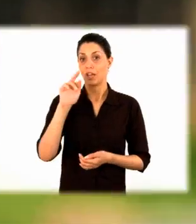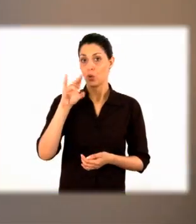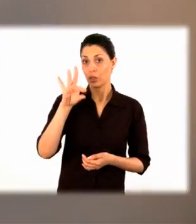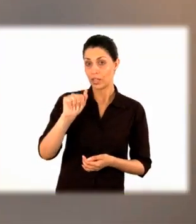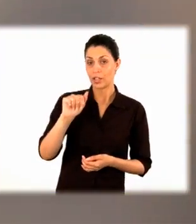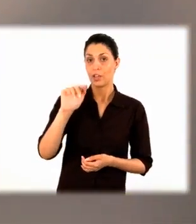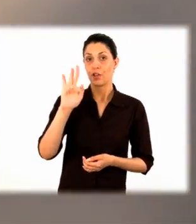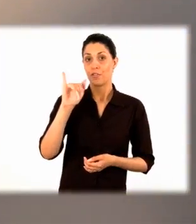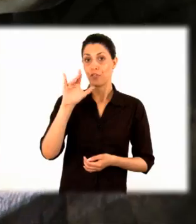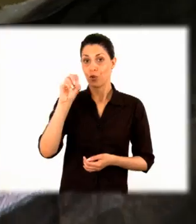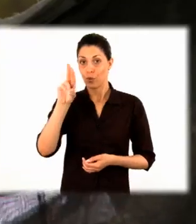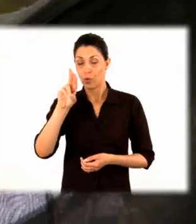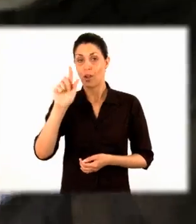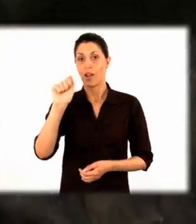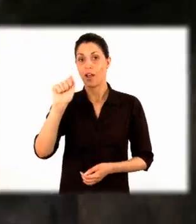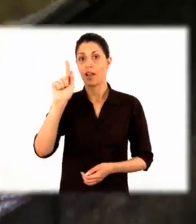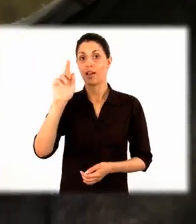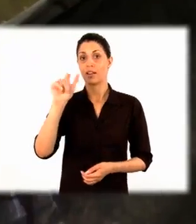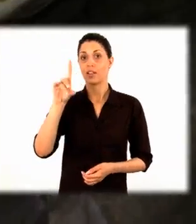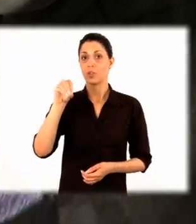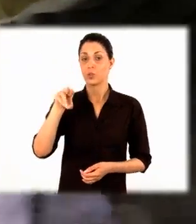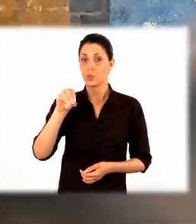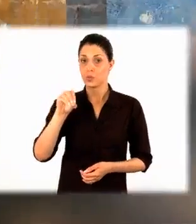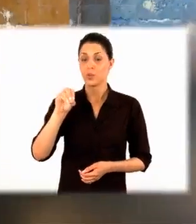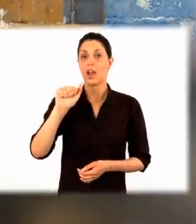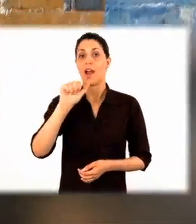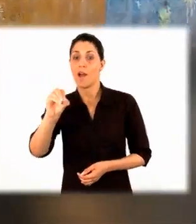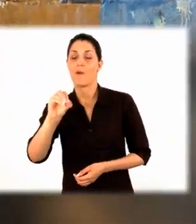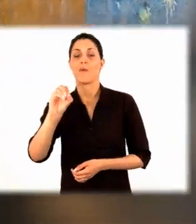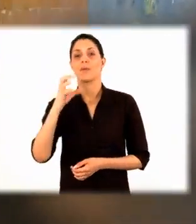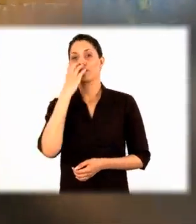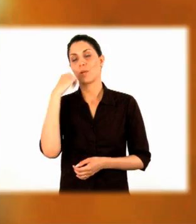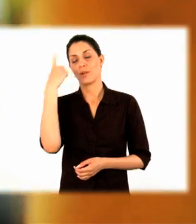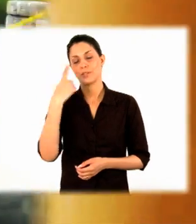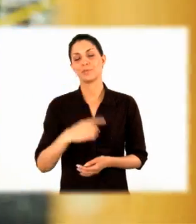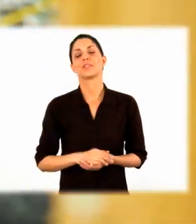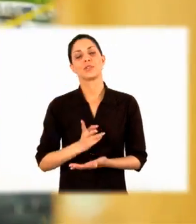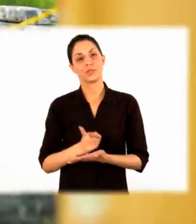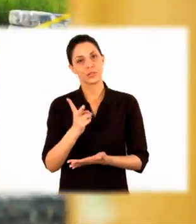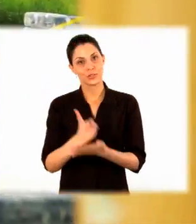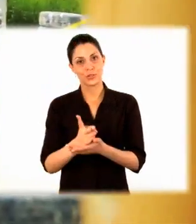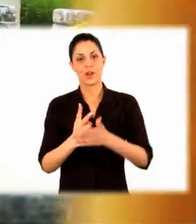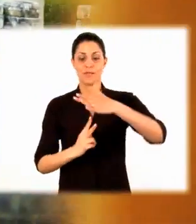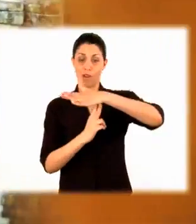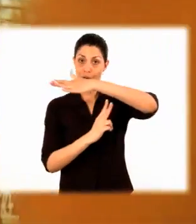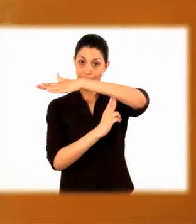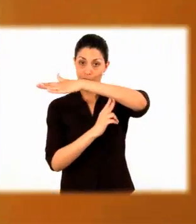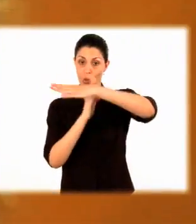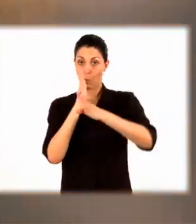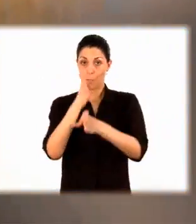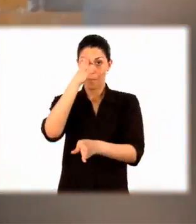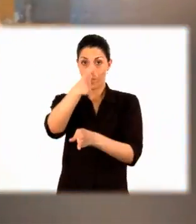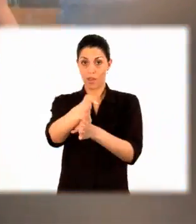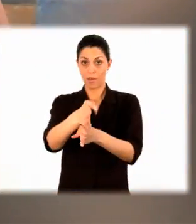A garota ficou agradando o cachorrinho por horas. Siga em direção à ponte do